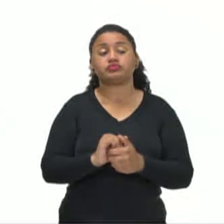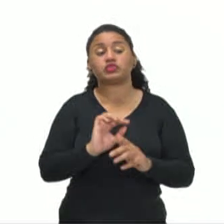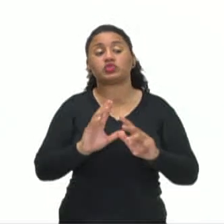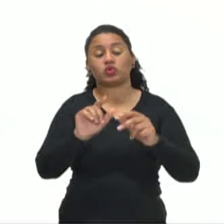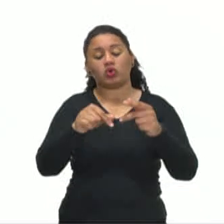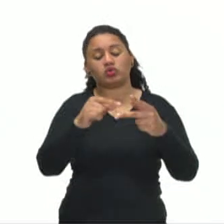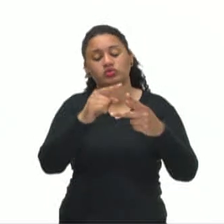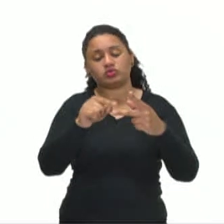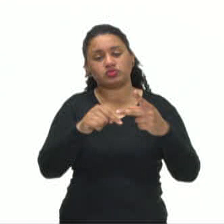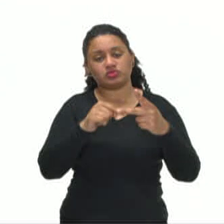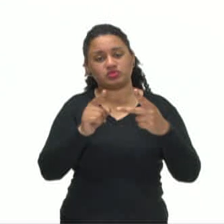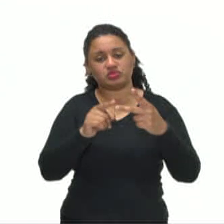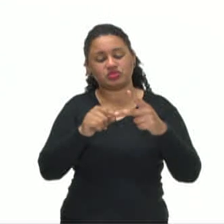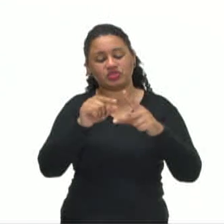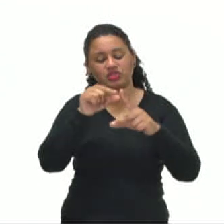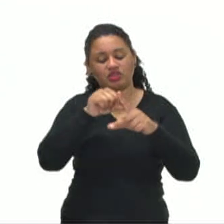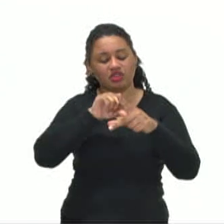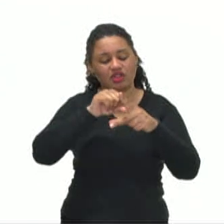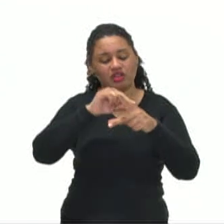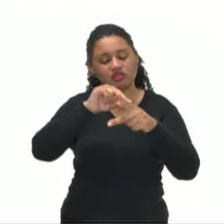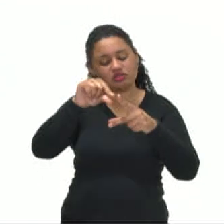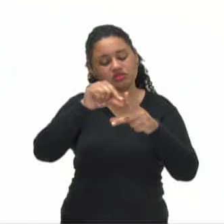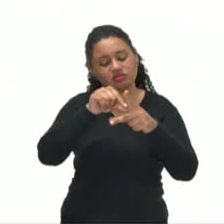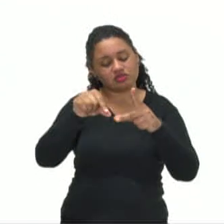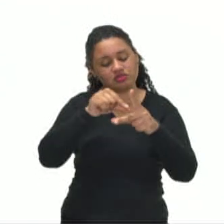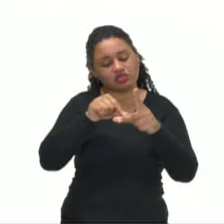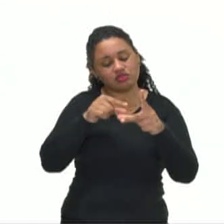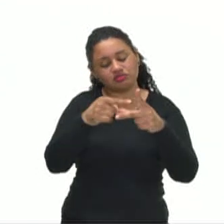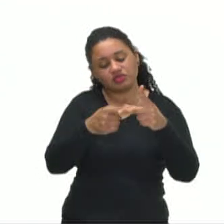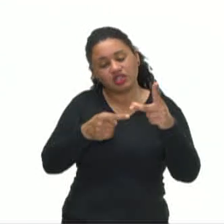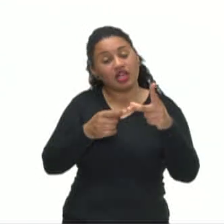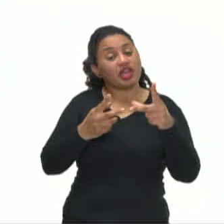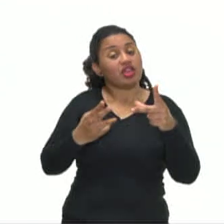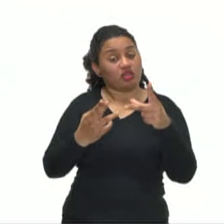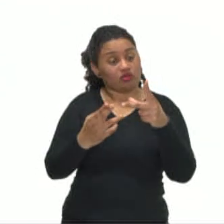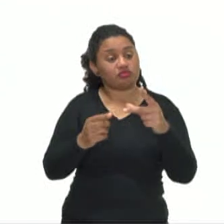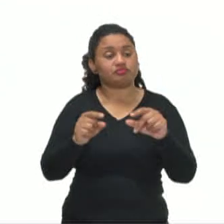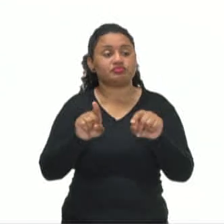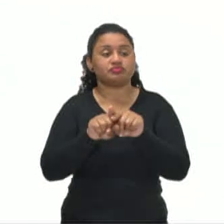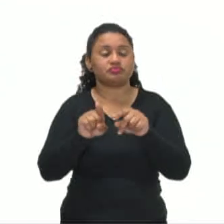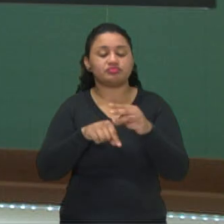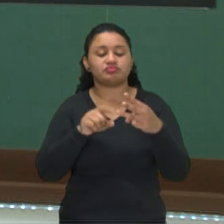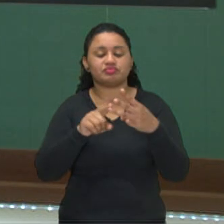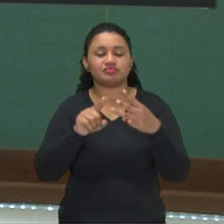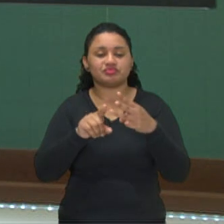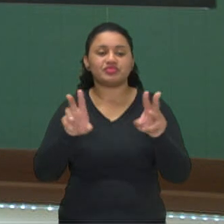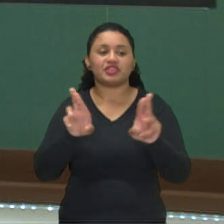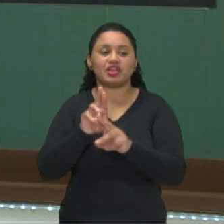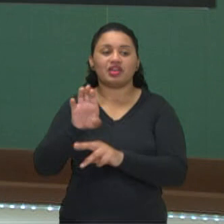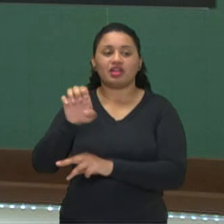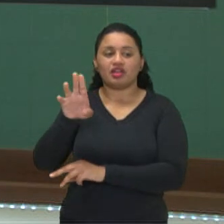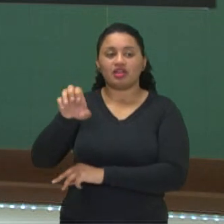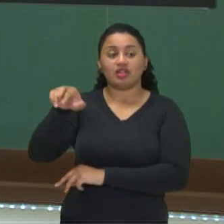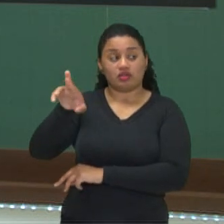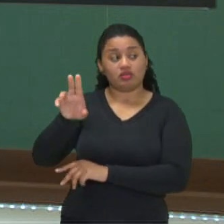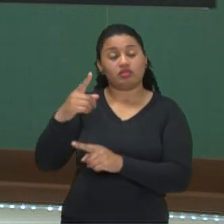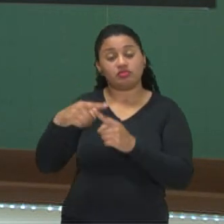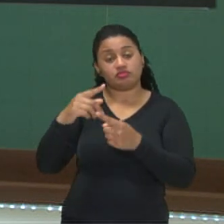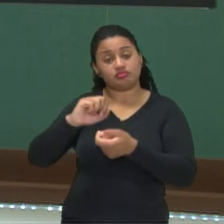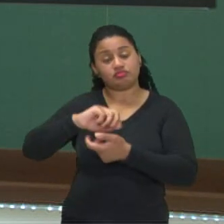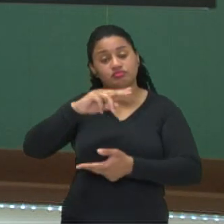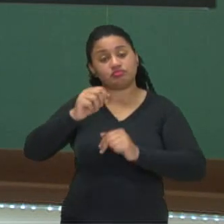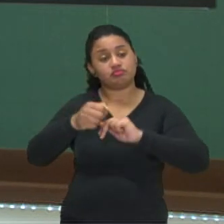os vértices concorrem o mesmo número de arestas. E vale a relação de Euler, já que ele é um polígono,